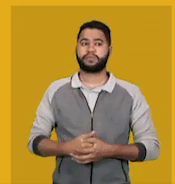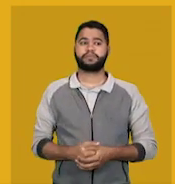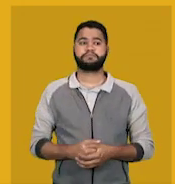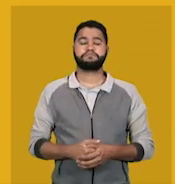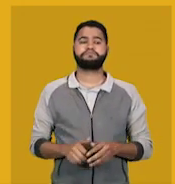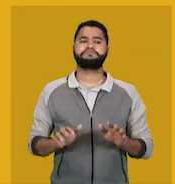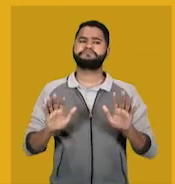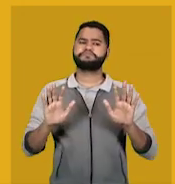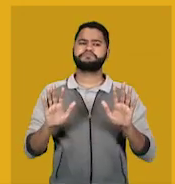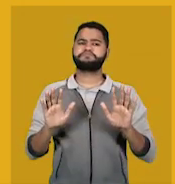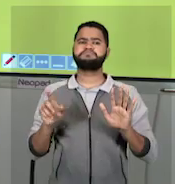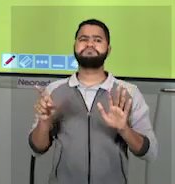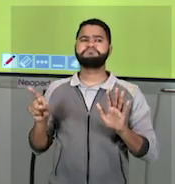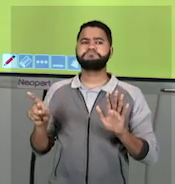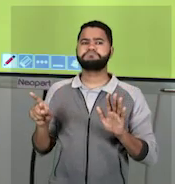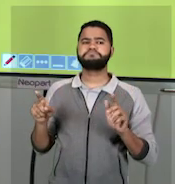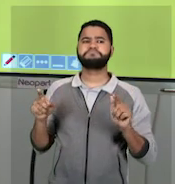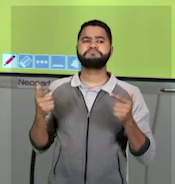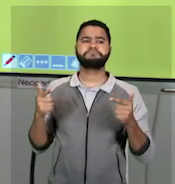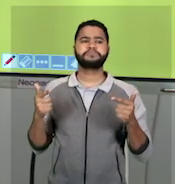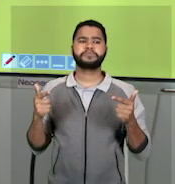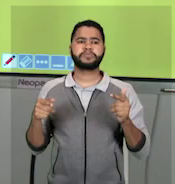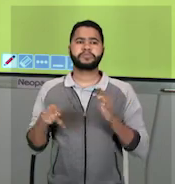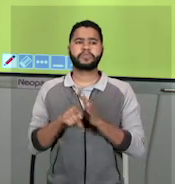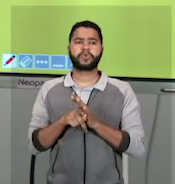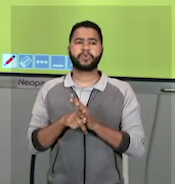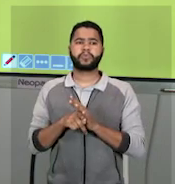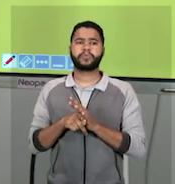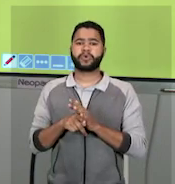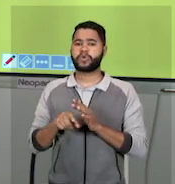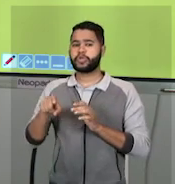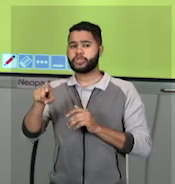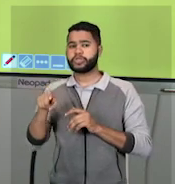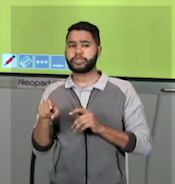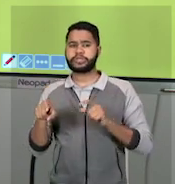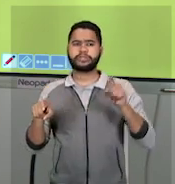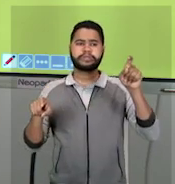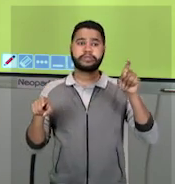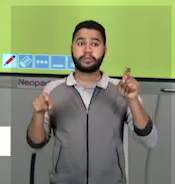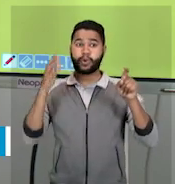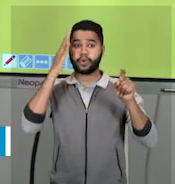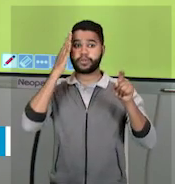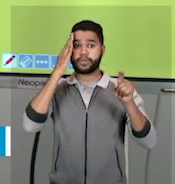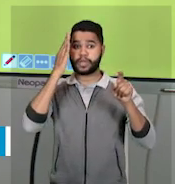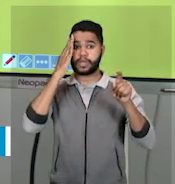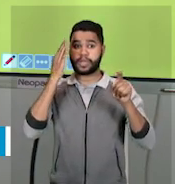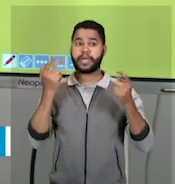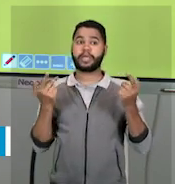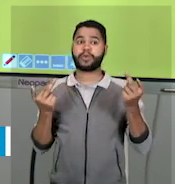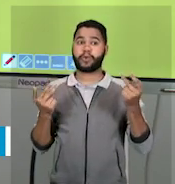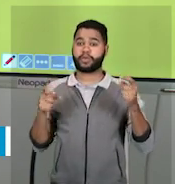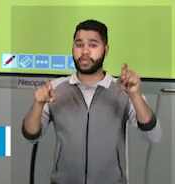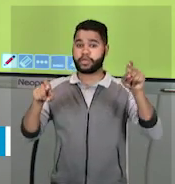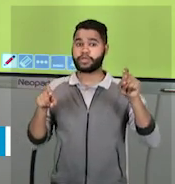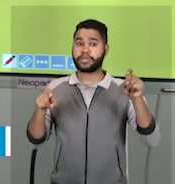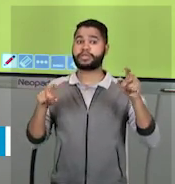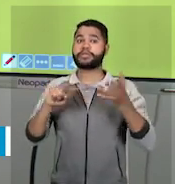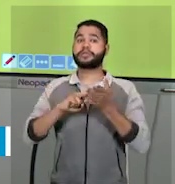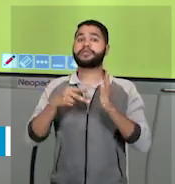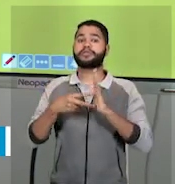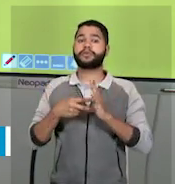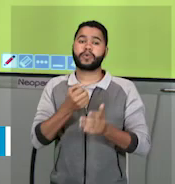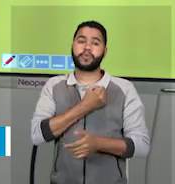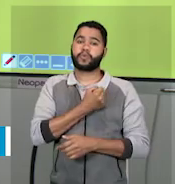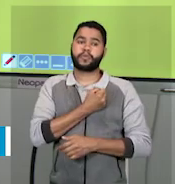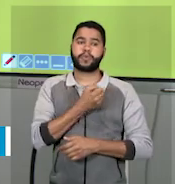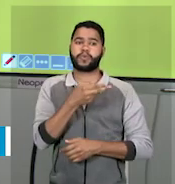Porém, não tem nenhum dos dois lados, mas eu sei que eles são iguais. Por quê? Porque se eu coloquei x, aqui também é x.